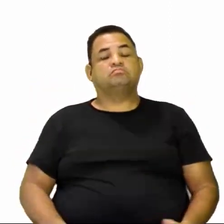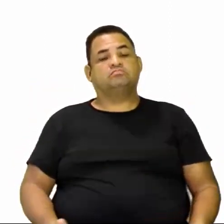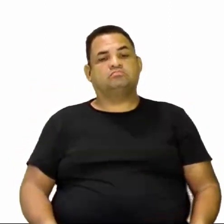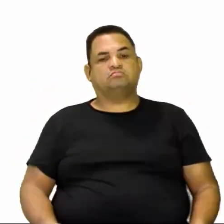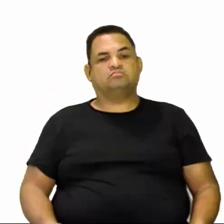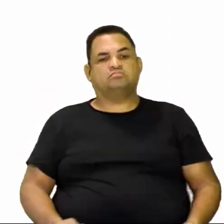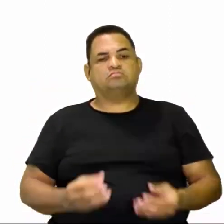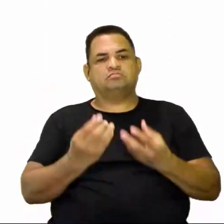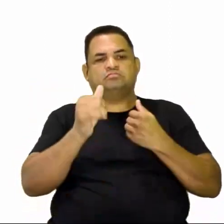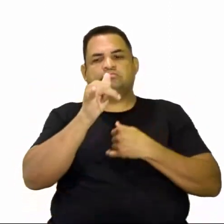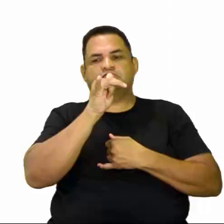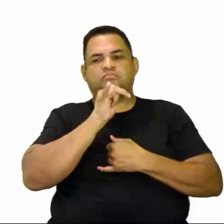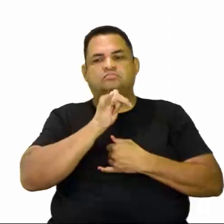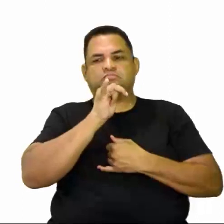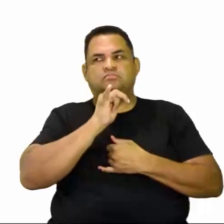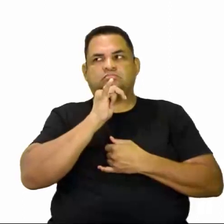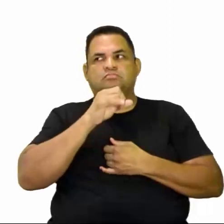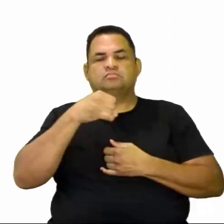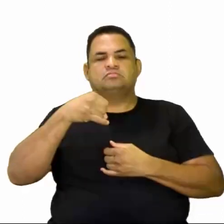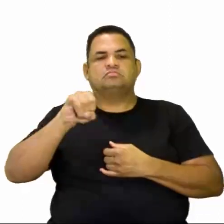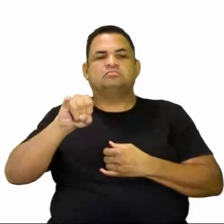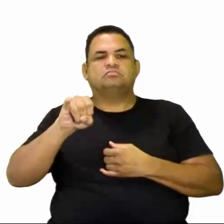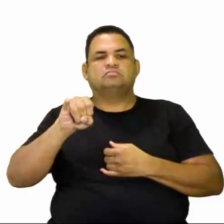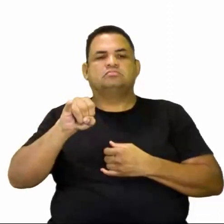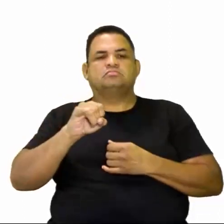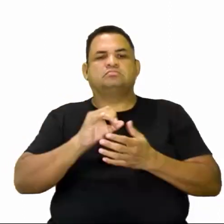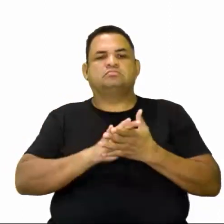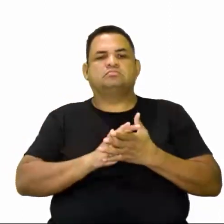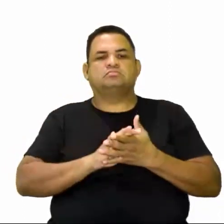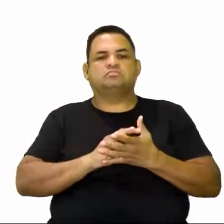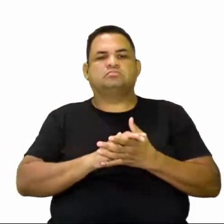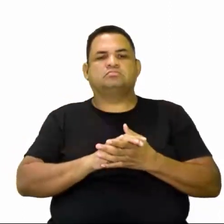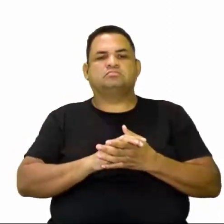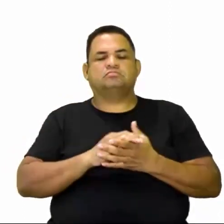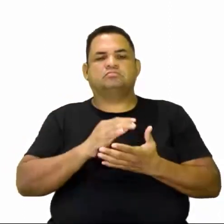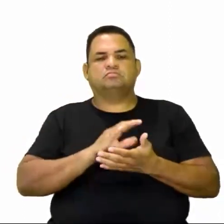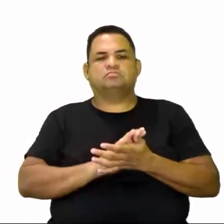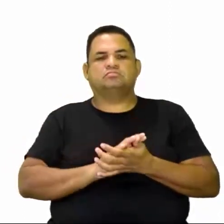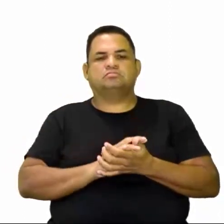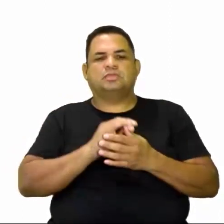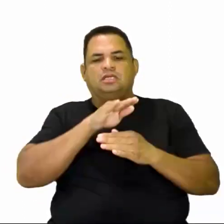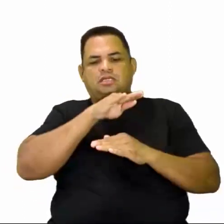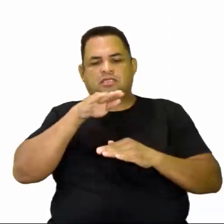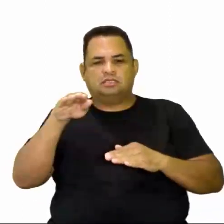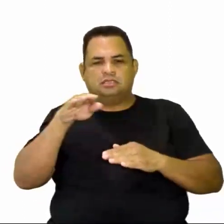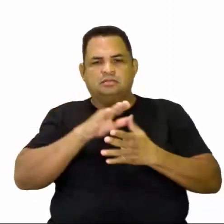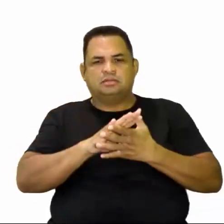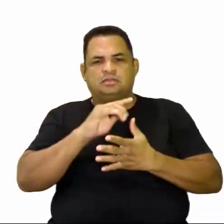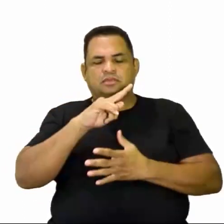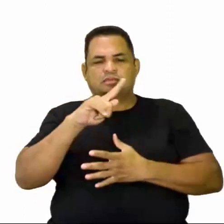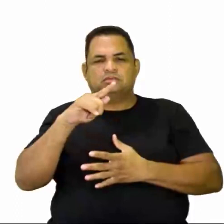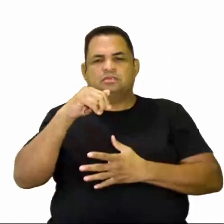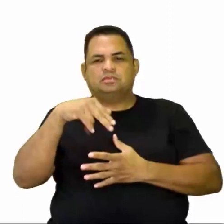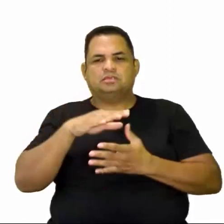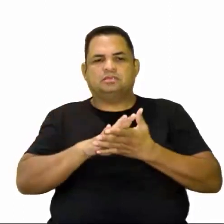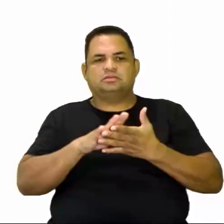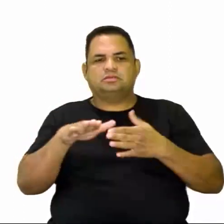dizer, como exemplo, se colocarmos uma lâmpada de zinco numa solução de ácido